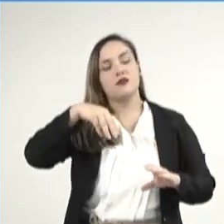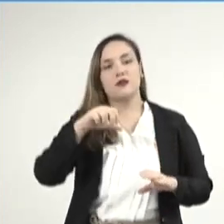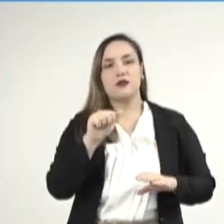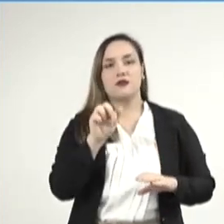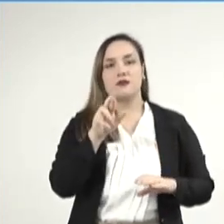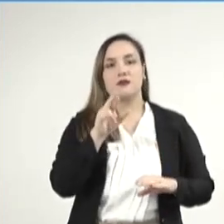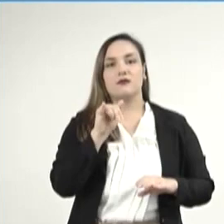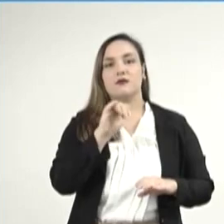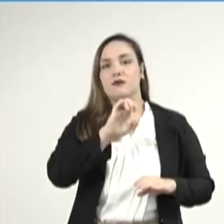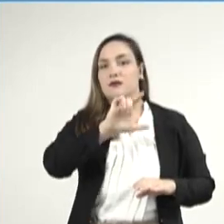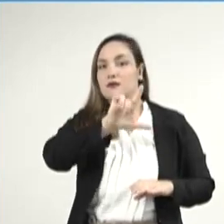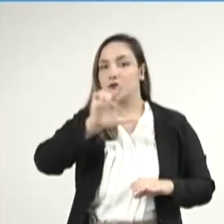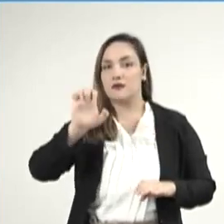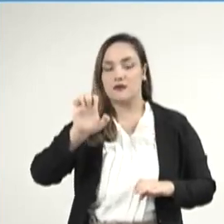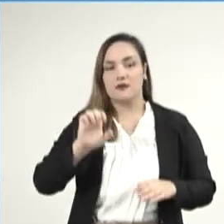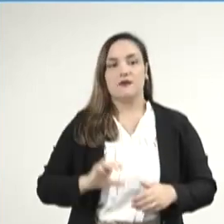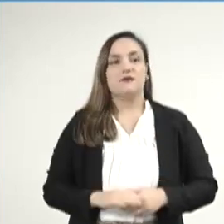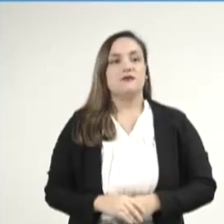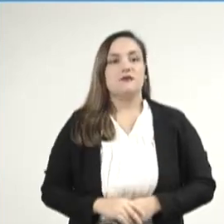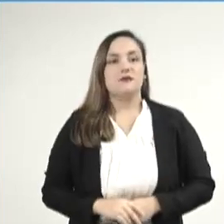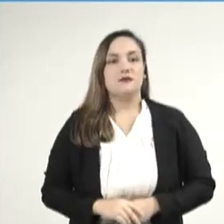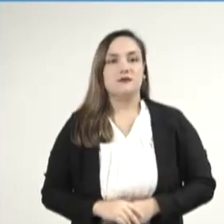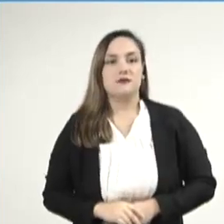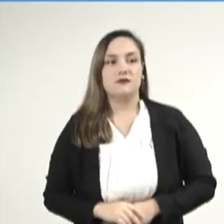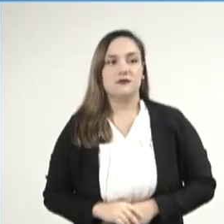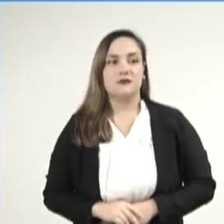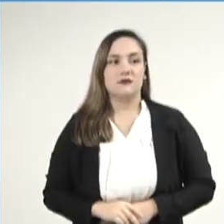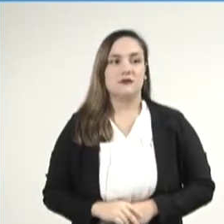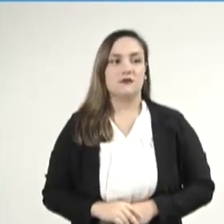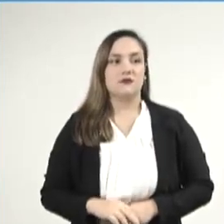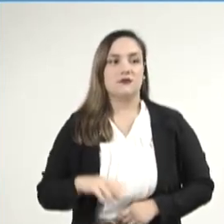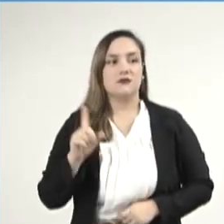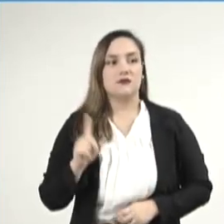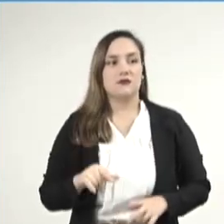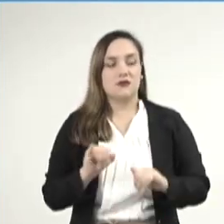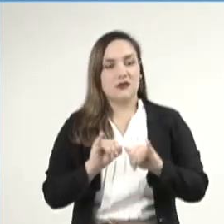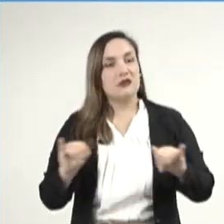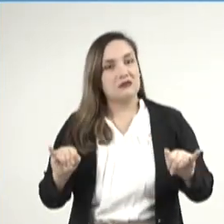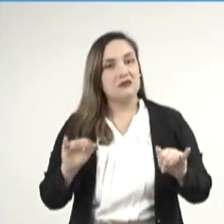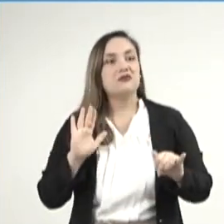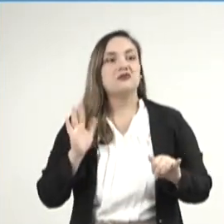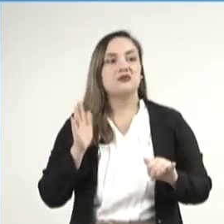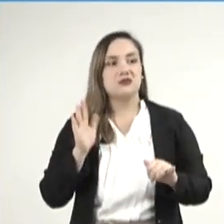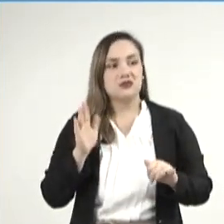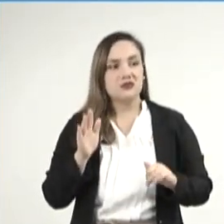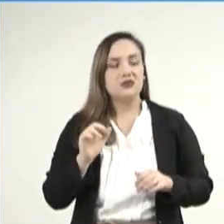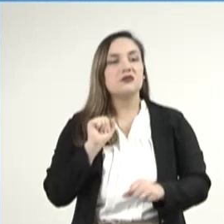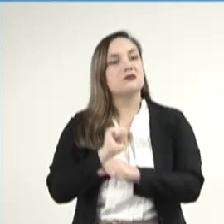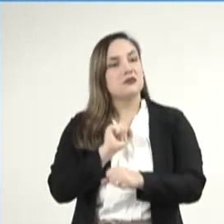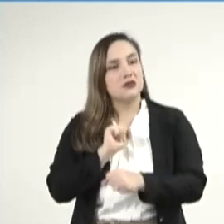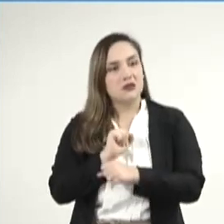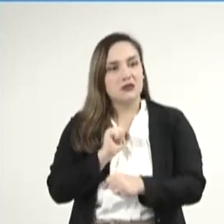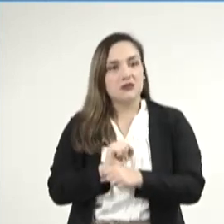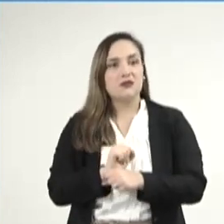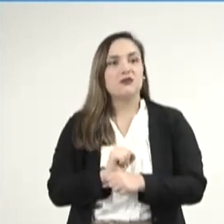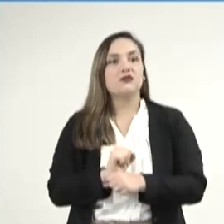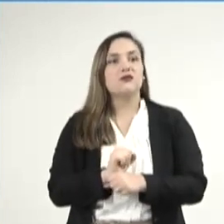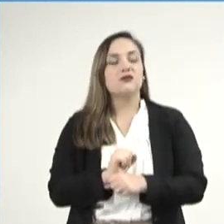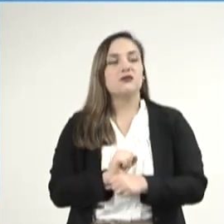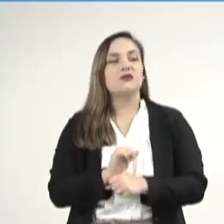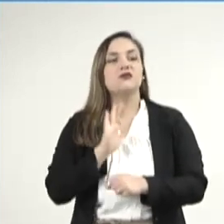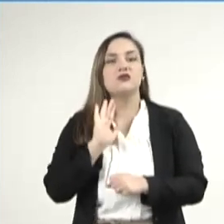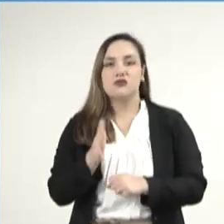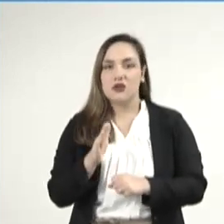Marielle Franco. E é uma notícia esperada há